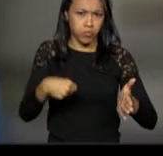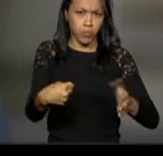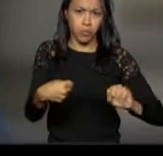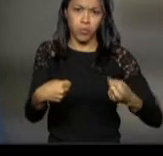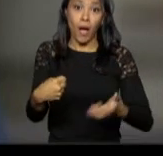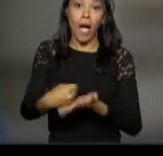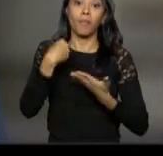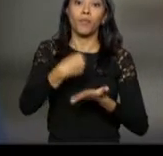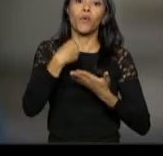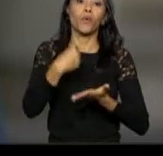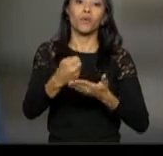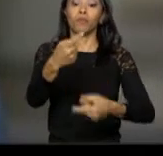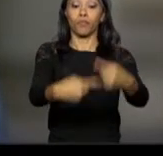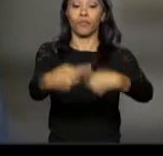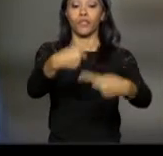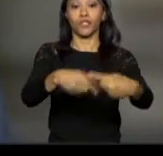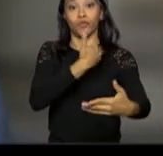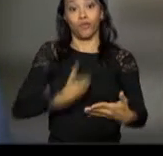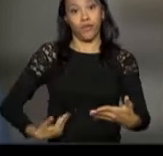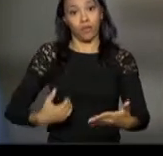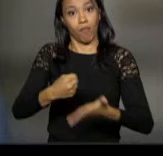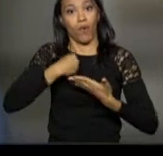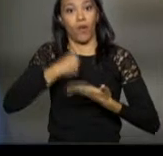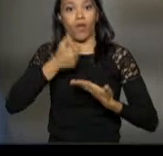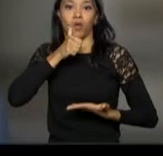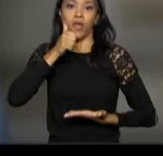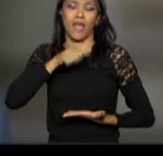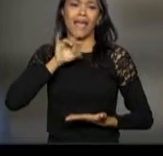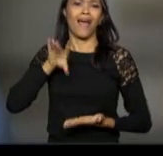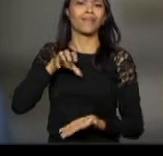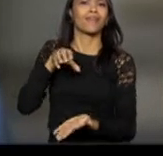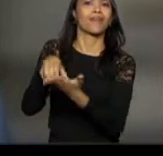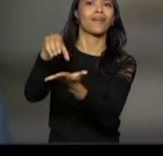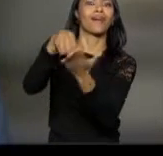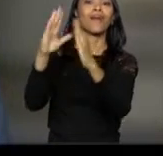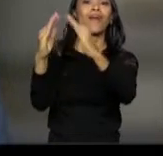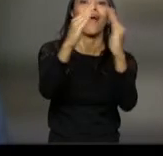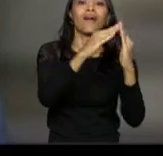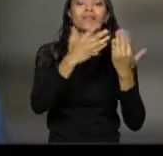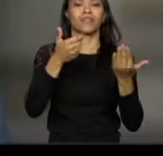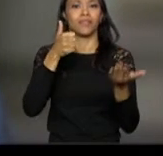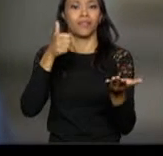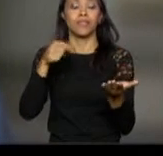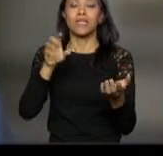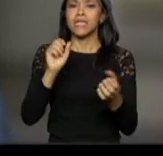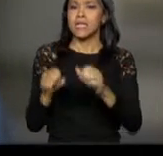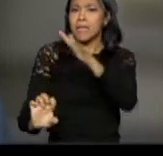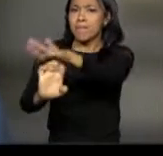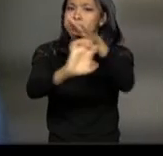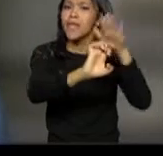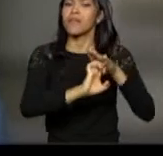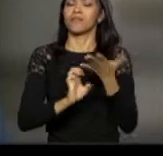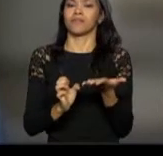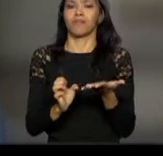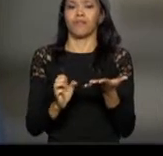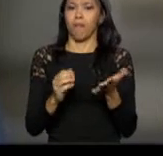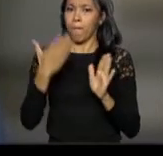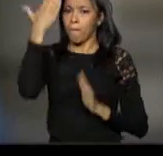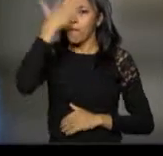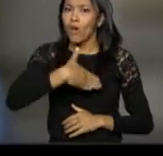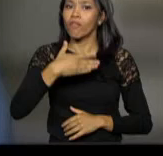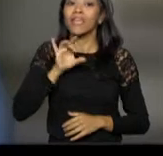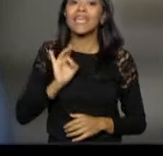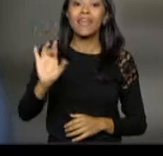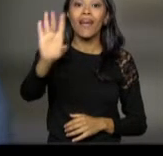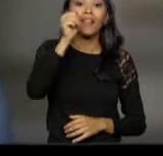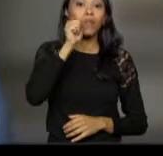nas políticas do governo. Cada casa brasileira e cada empresa deste país mostram o que cada mulher